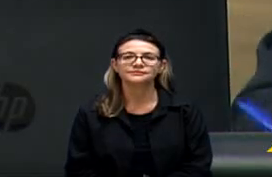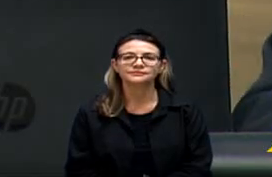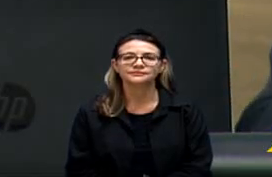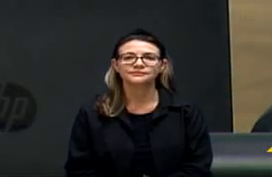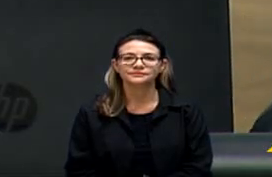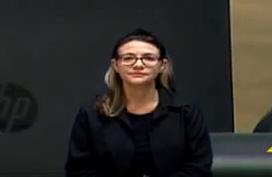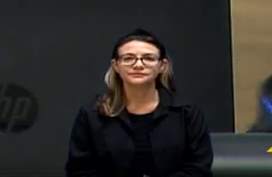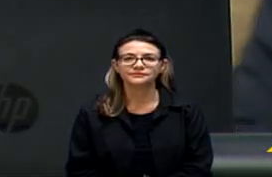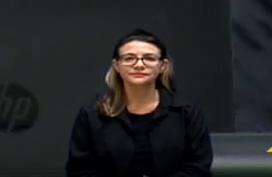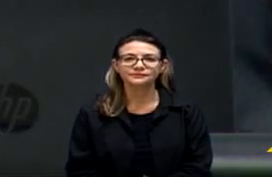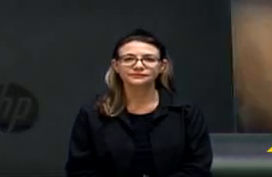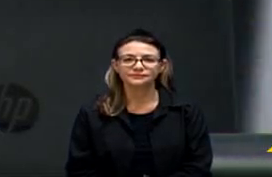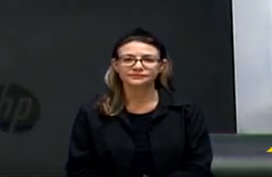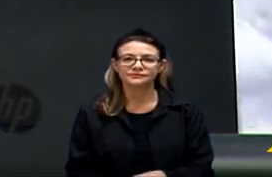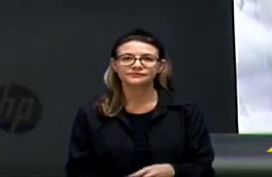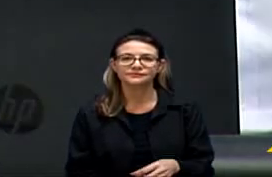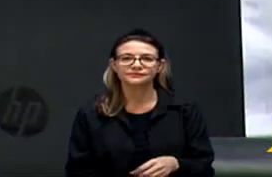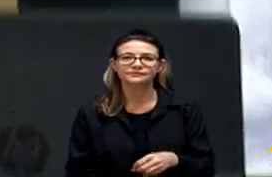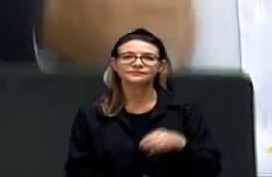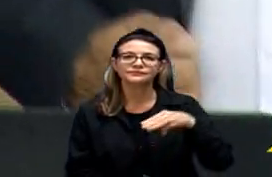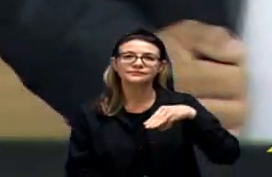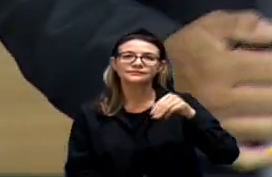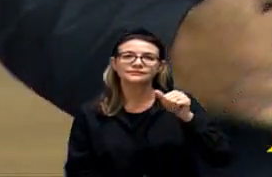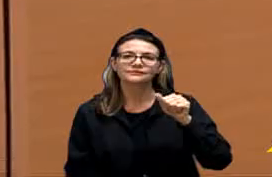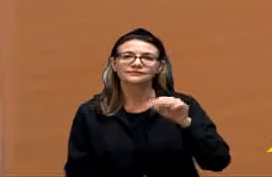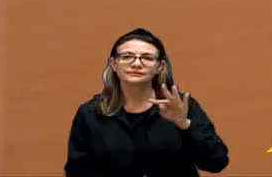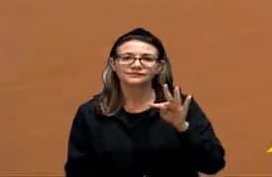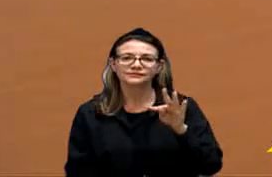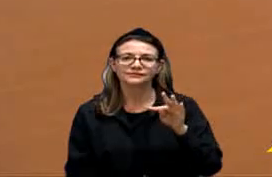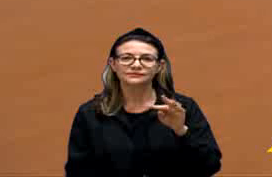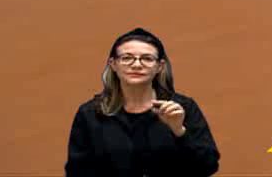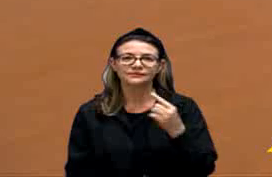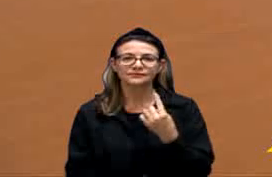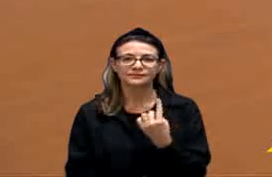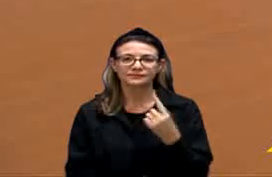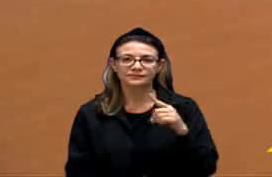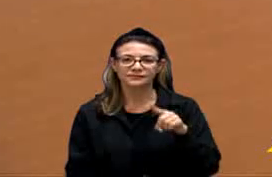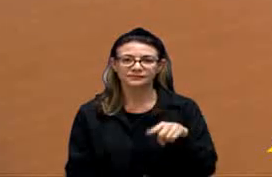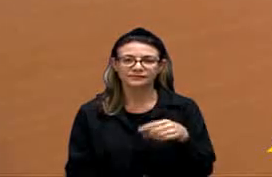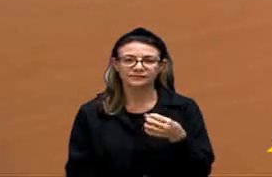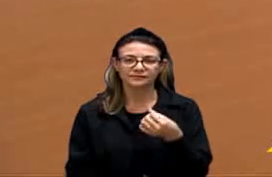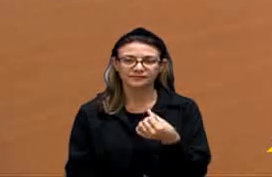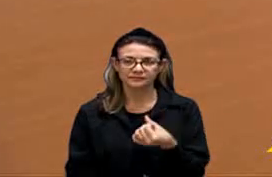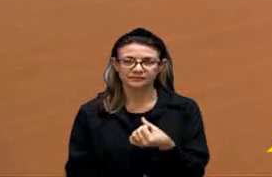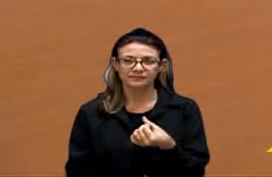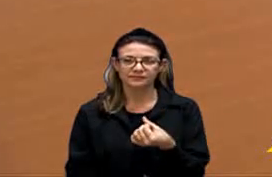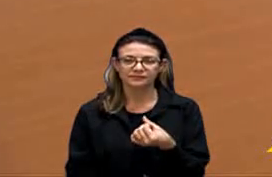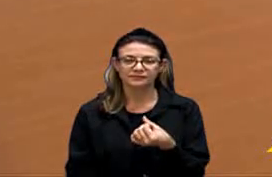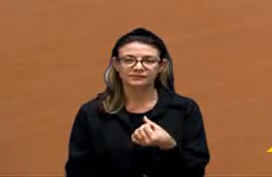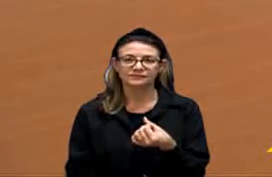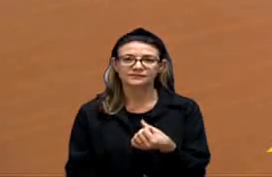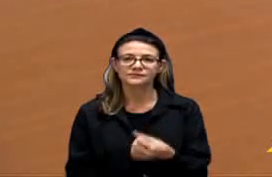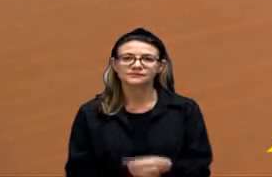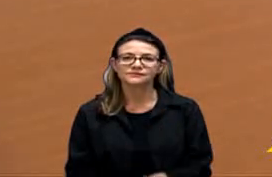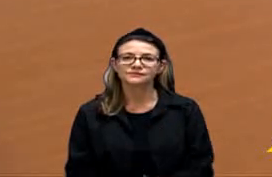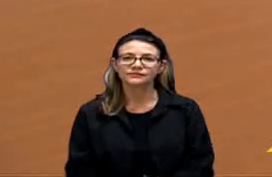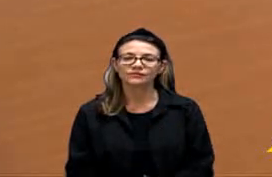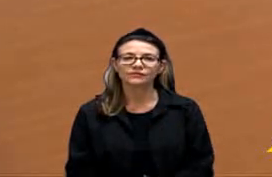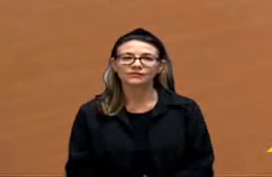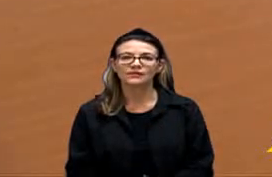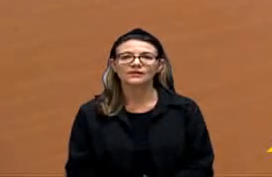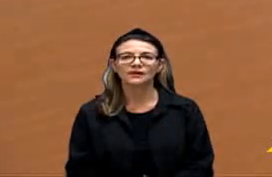nacional Mateus 16 46 49 os